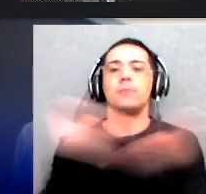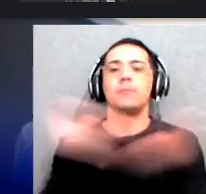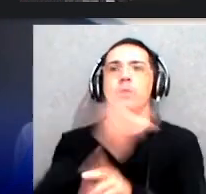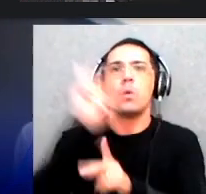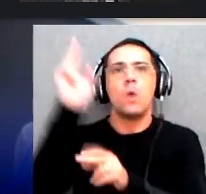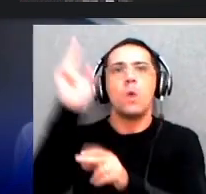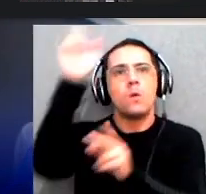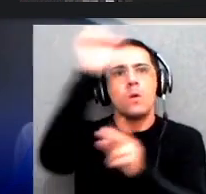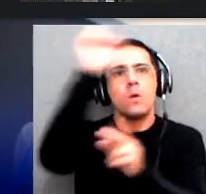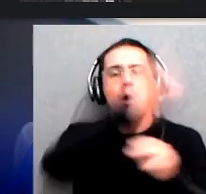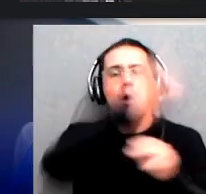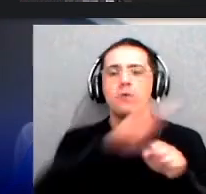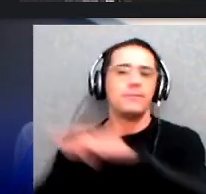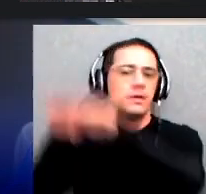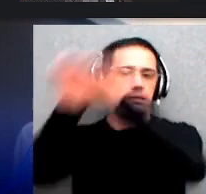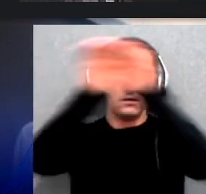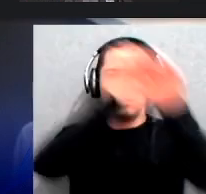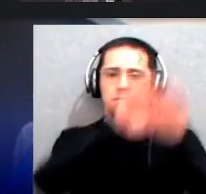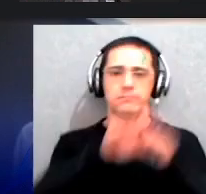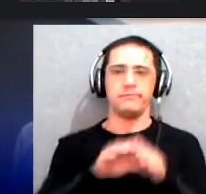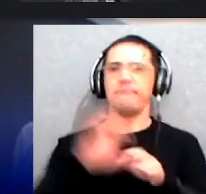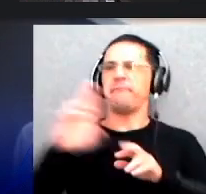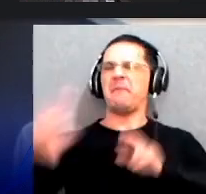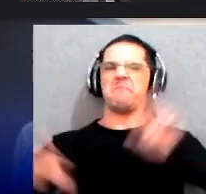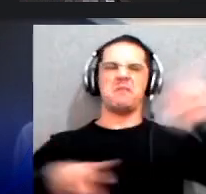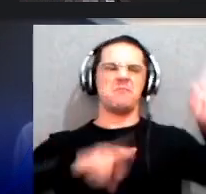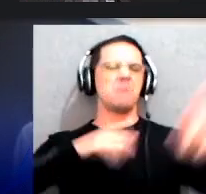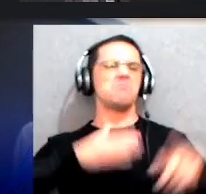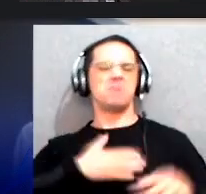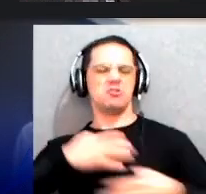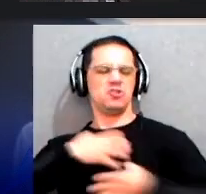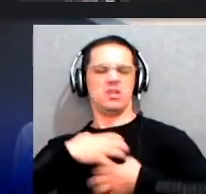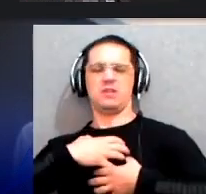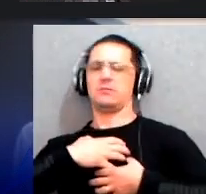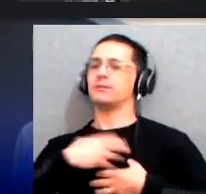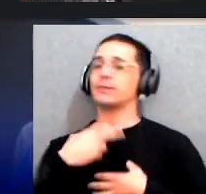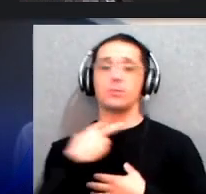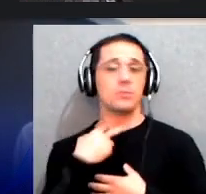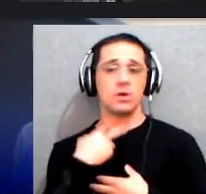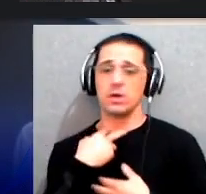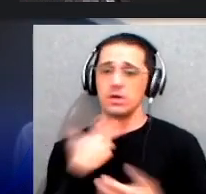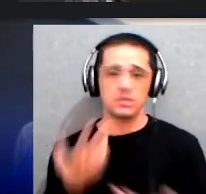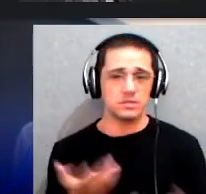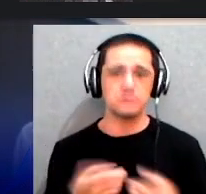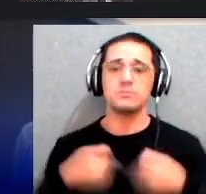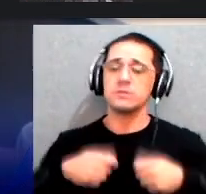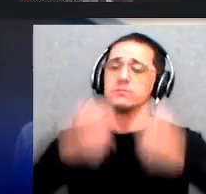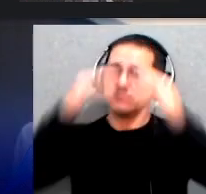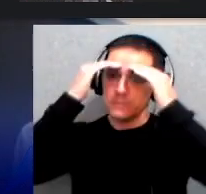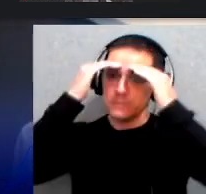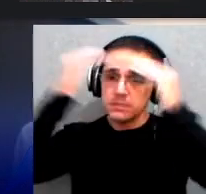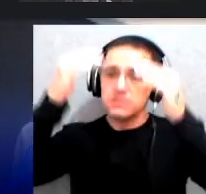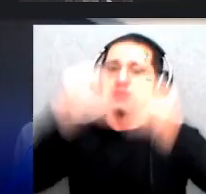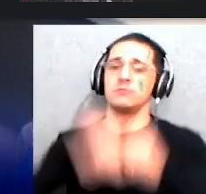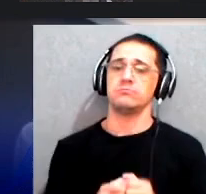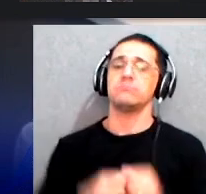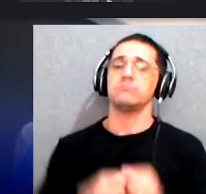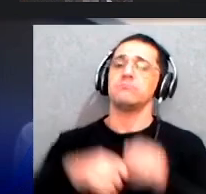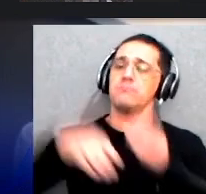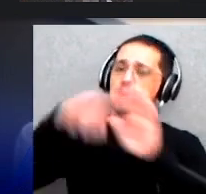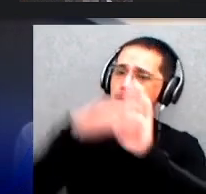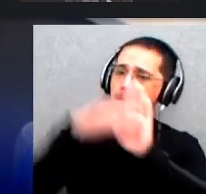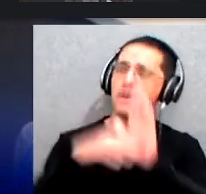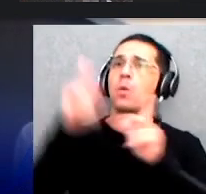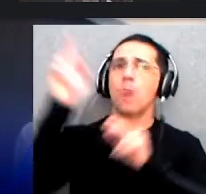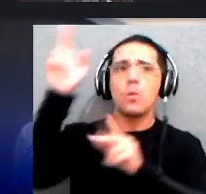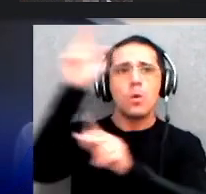assim, então uma audiência virtual que segue o processo penal não pode ser assim também. Ele tem que seguir um rito em todo o Brasil. E é